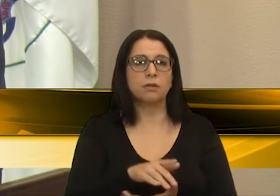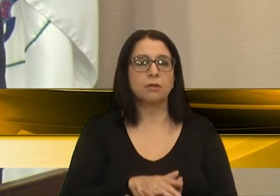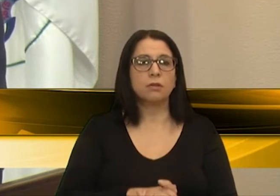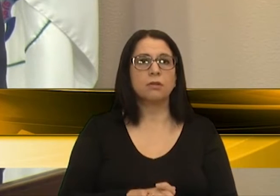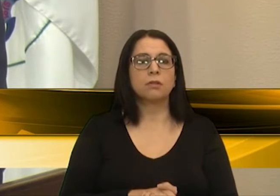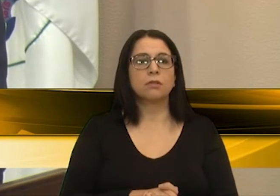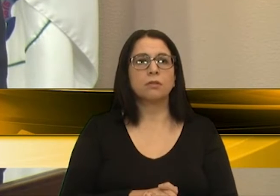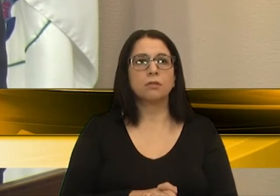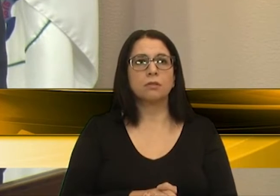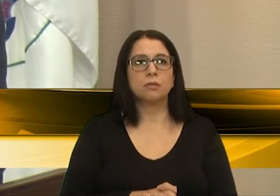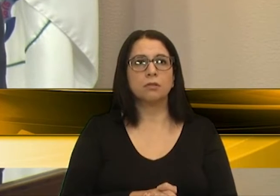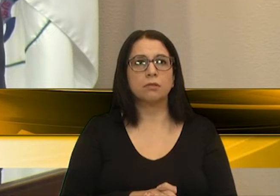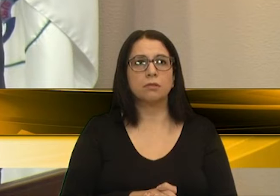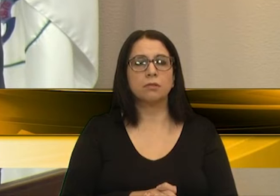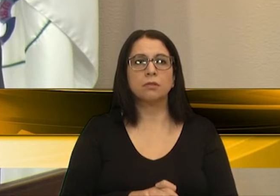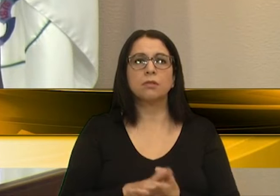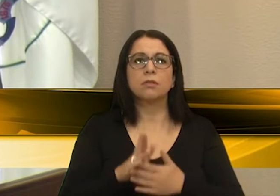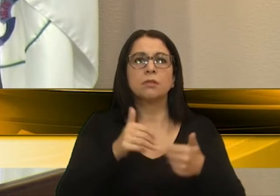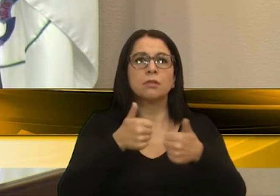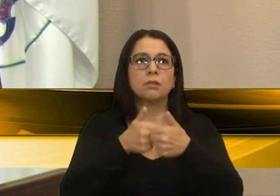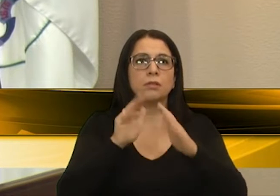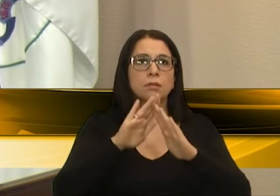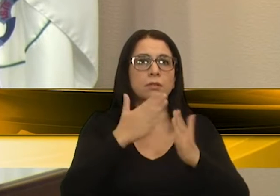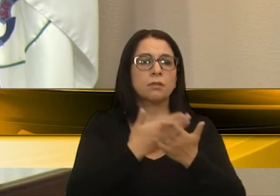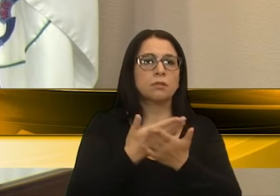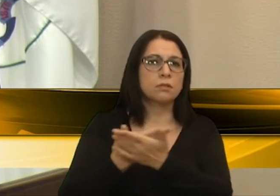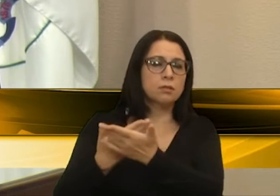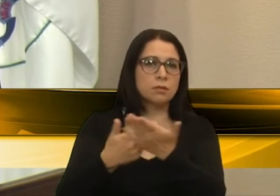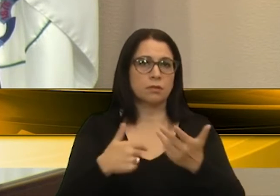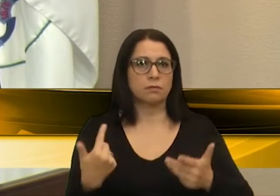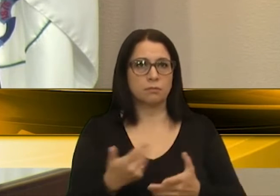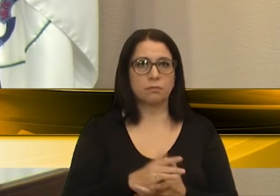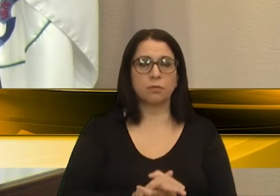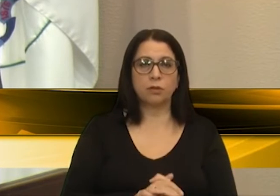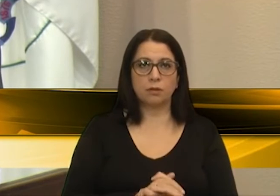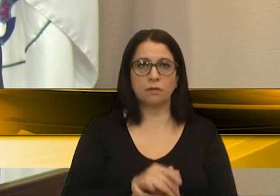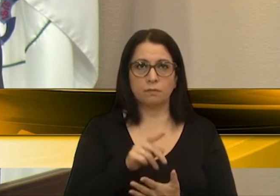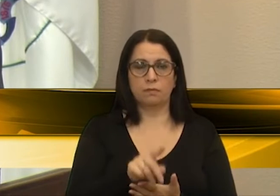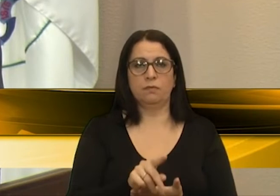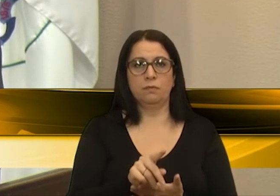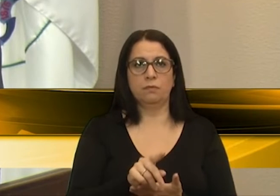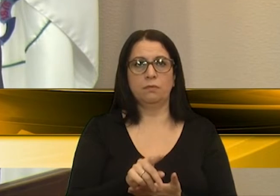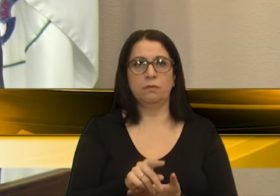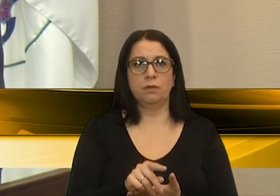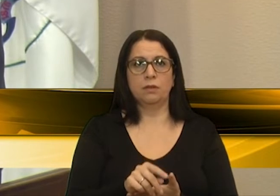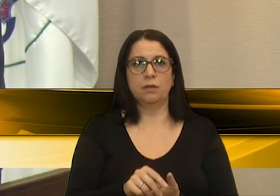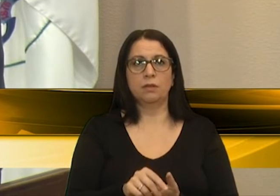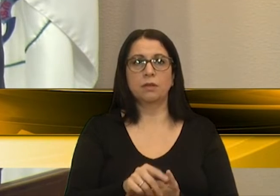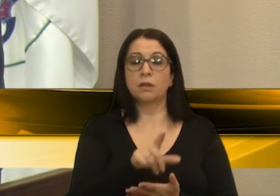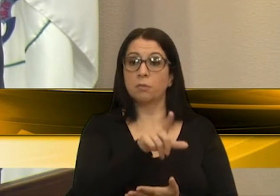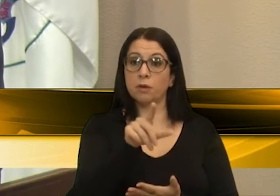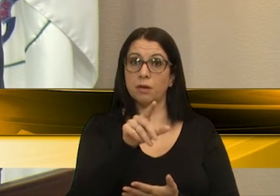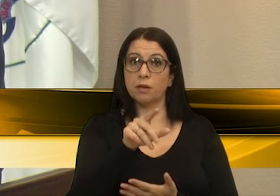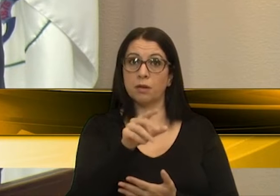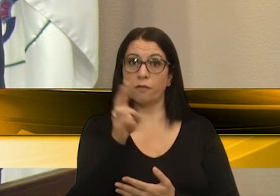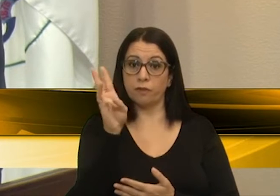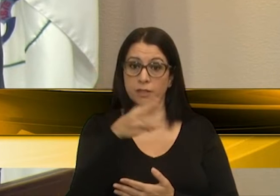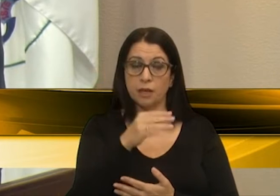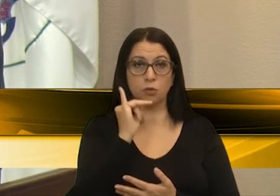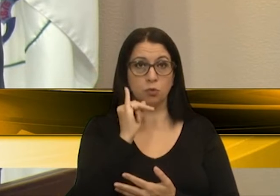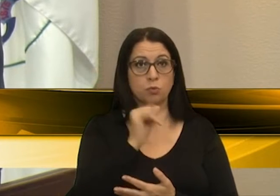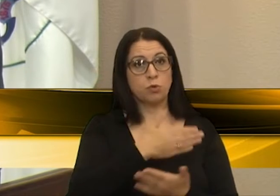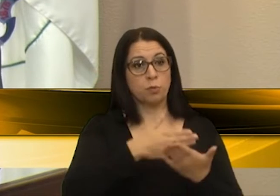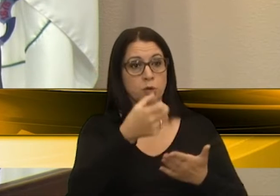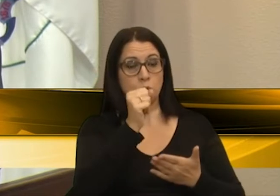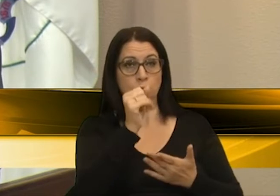buscar ali na próxima ao Colégio Presidente Vargas, teremos uma linha de ônibus da Visate a partir das 8 horas.